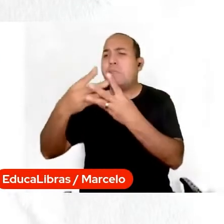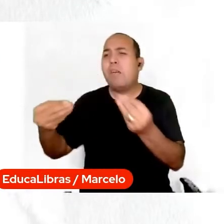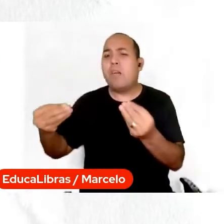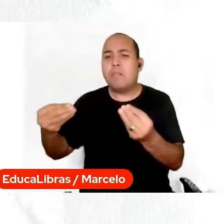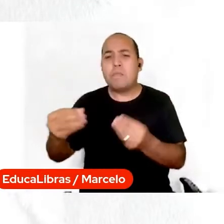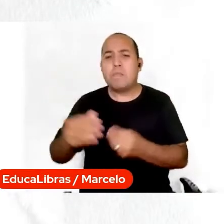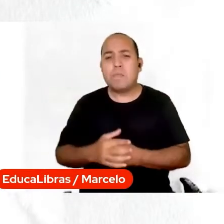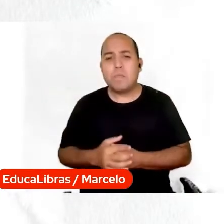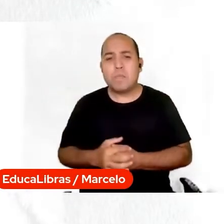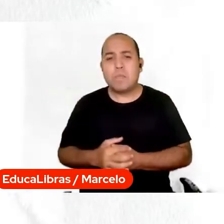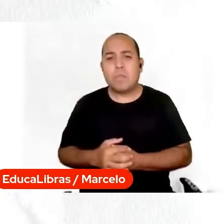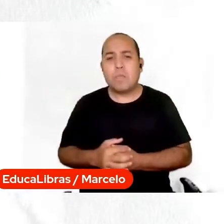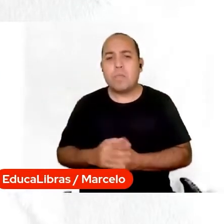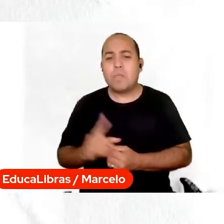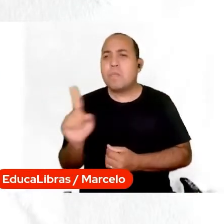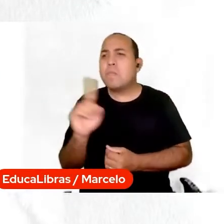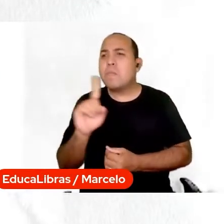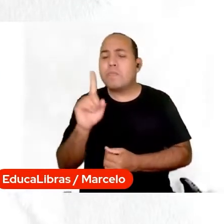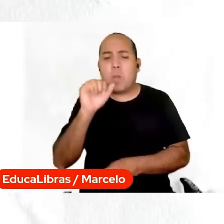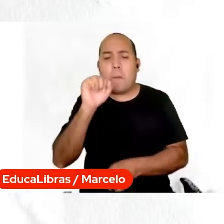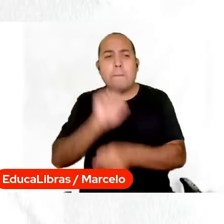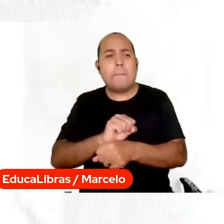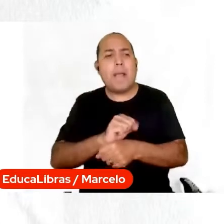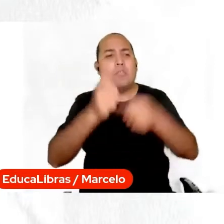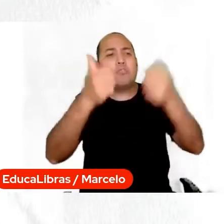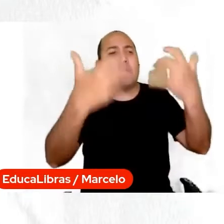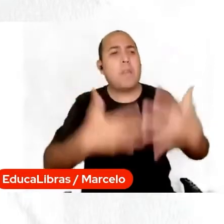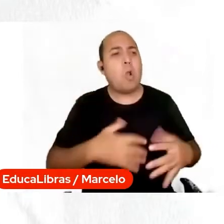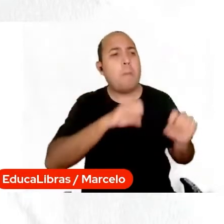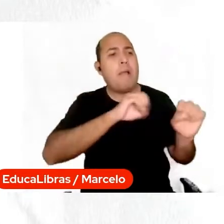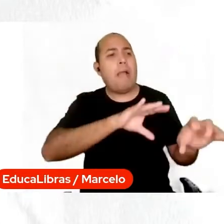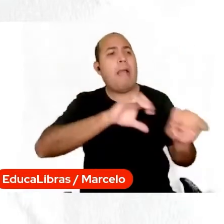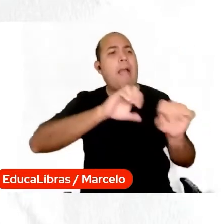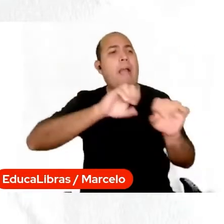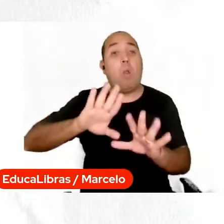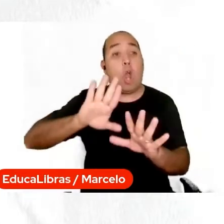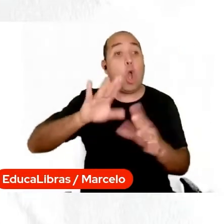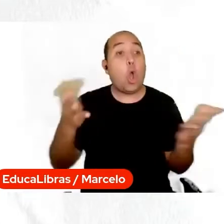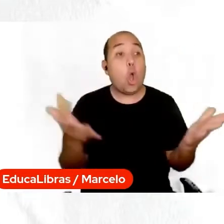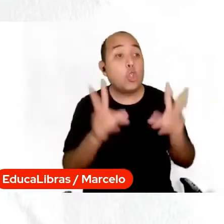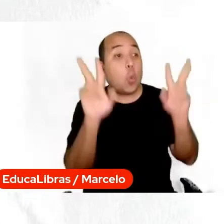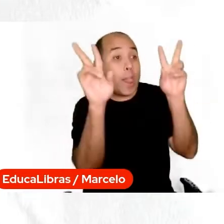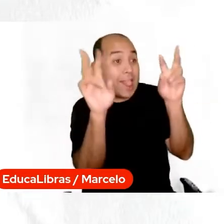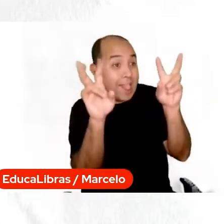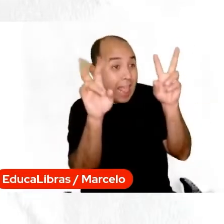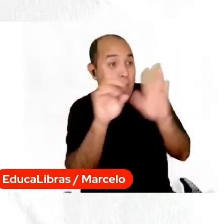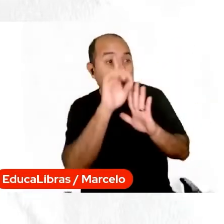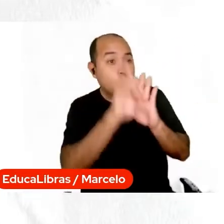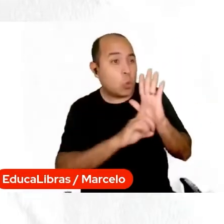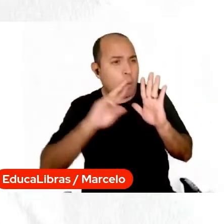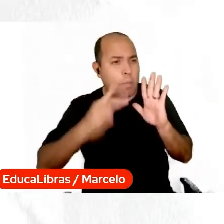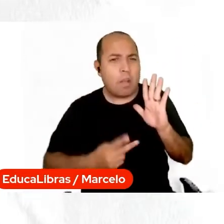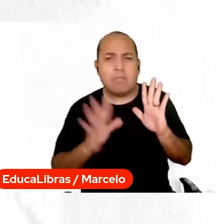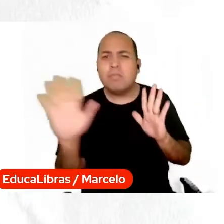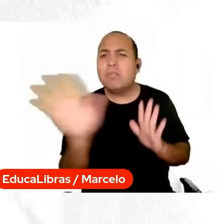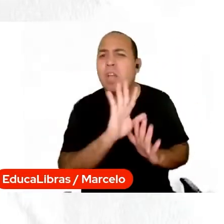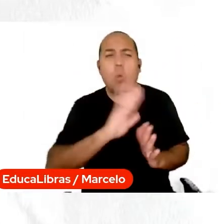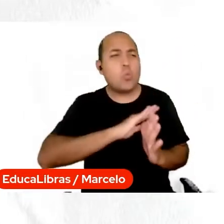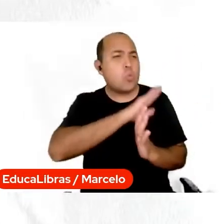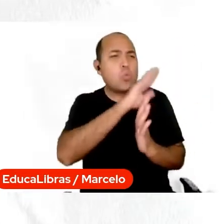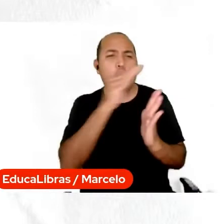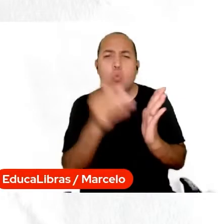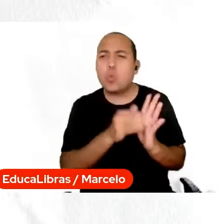paro e dou uma aula sobre isso, é o tempo todo. Antes de você ter uma...